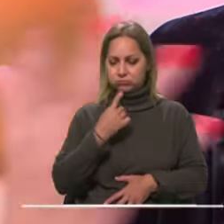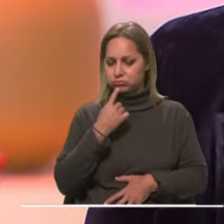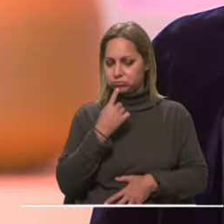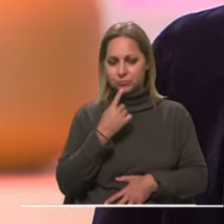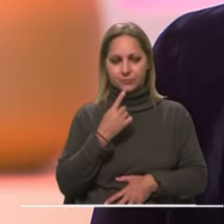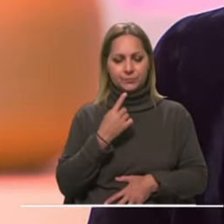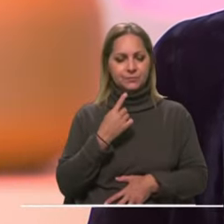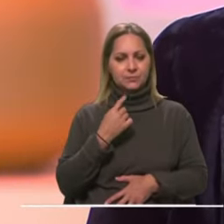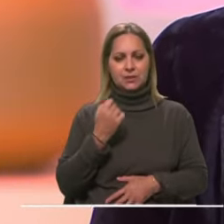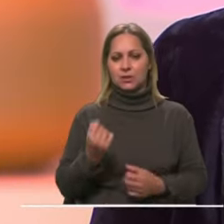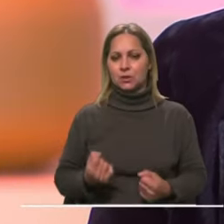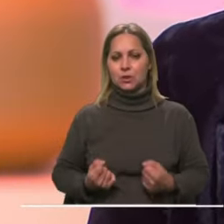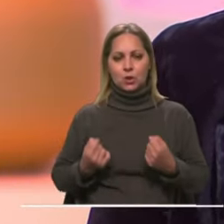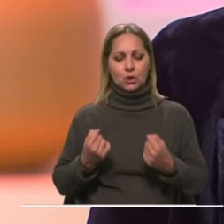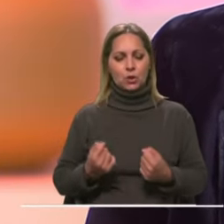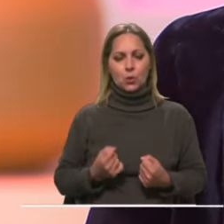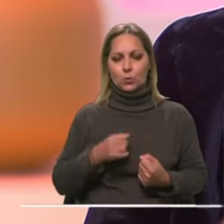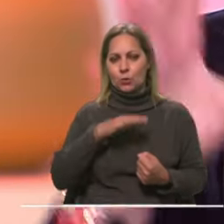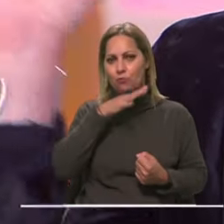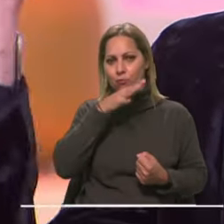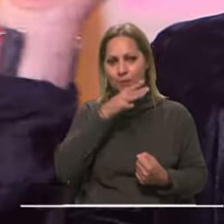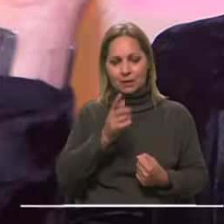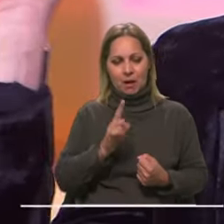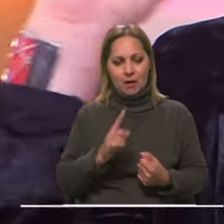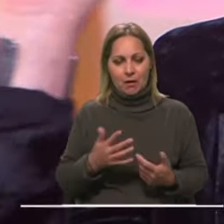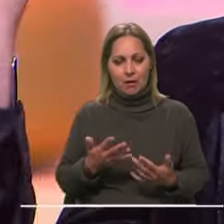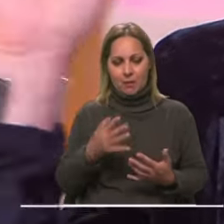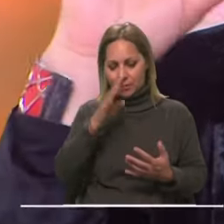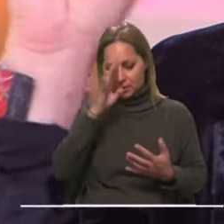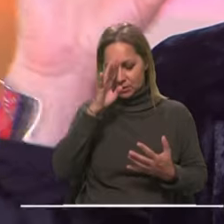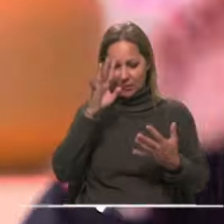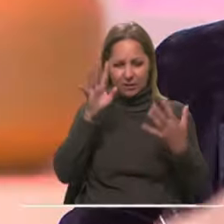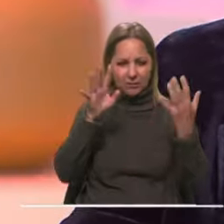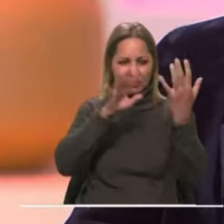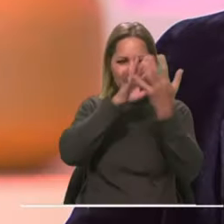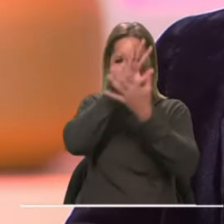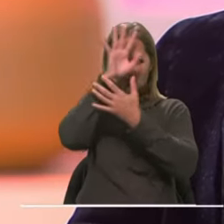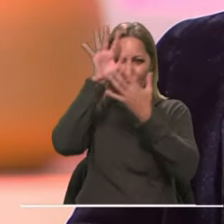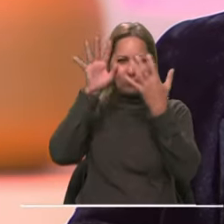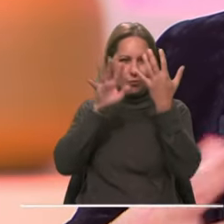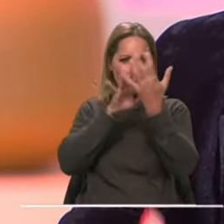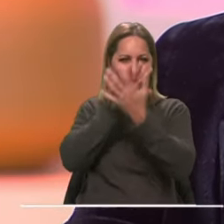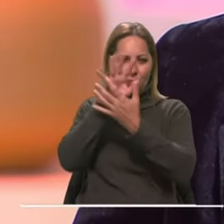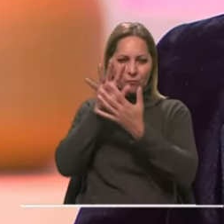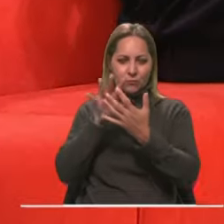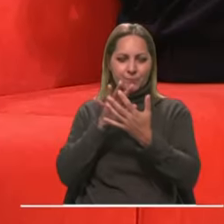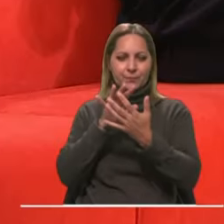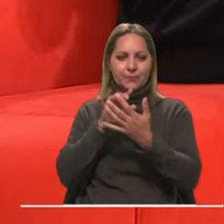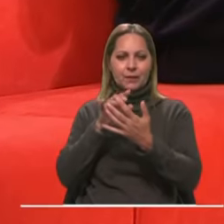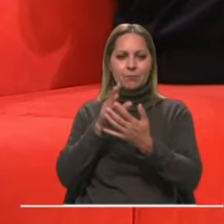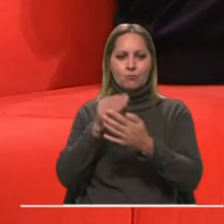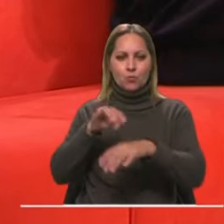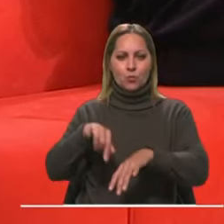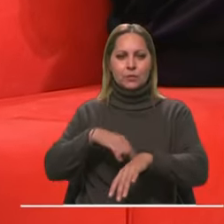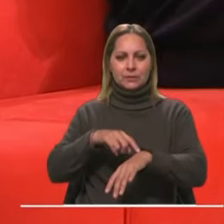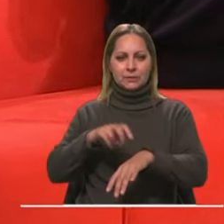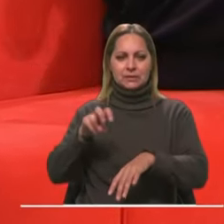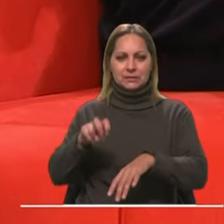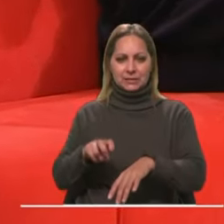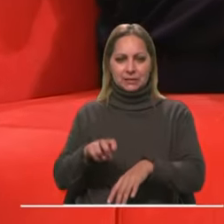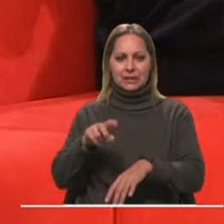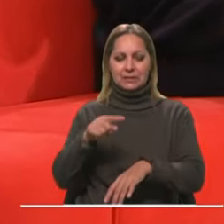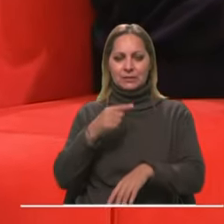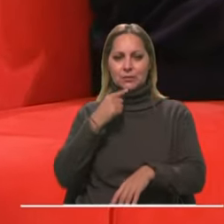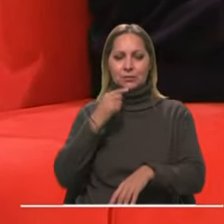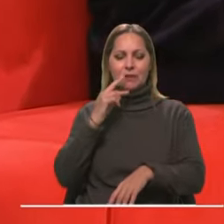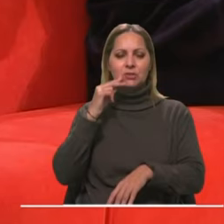não conseguia vomitar e estava perdida, muito perdida, e passava o tempo sentada e disse, olha, toma uma chiclete, mastiga para ver